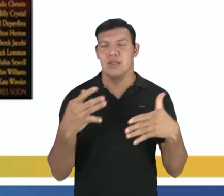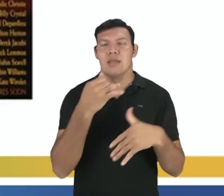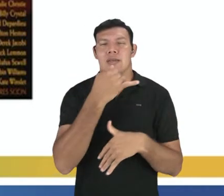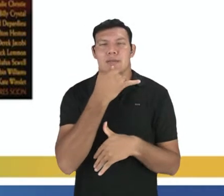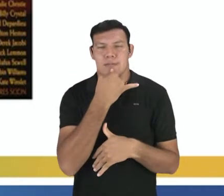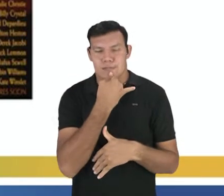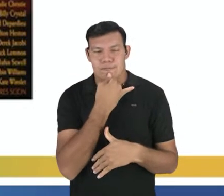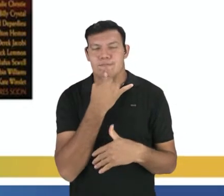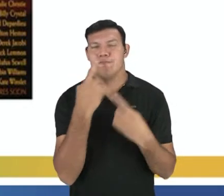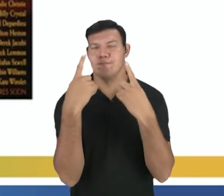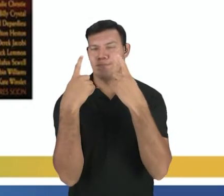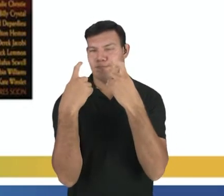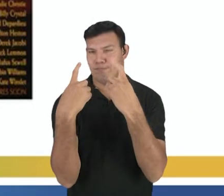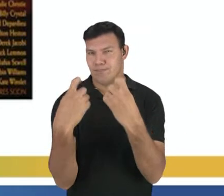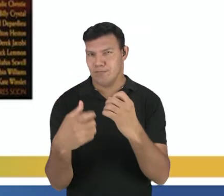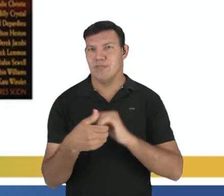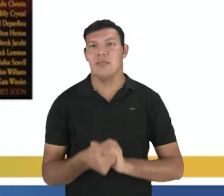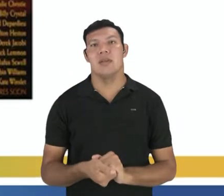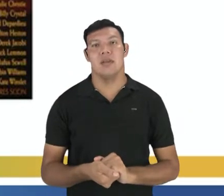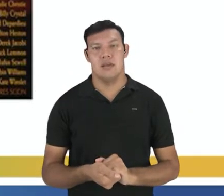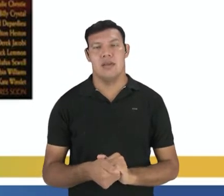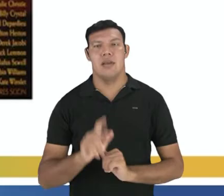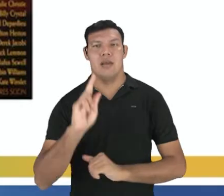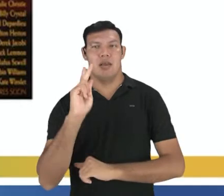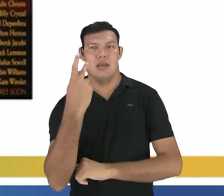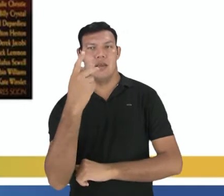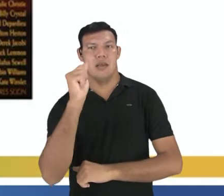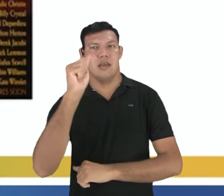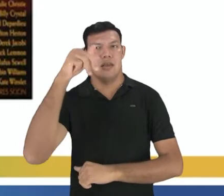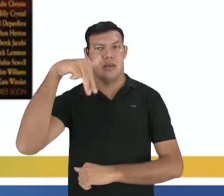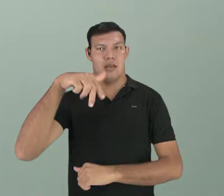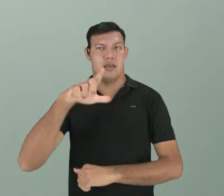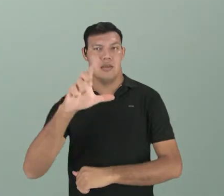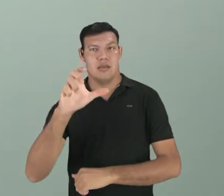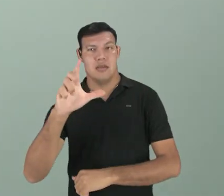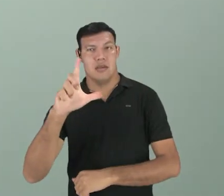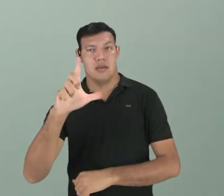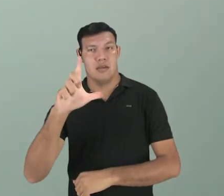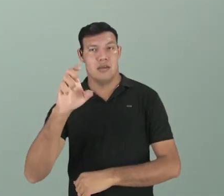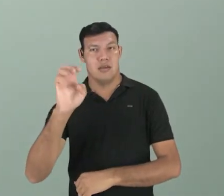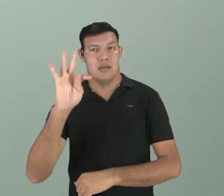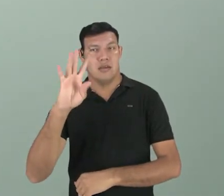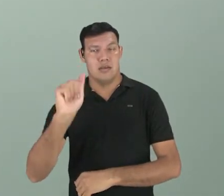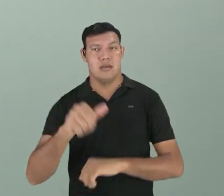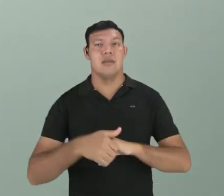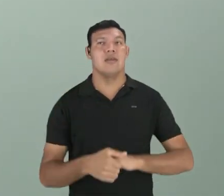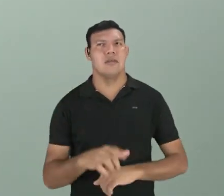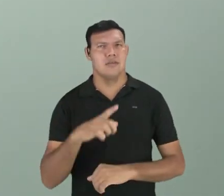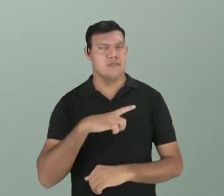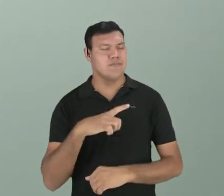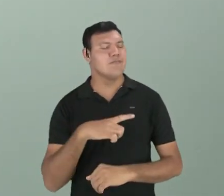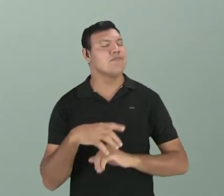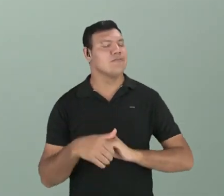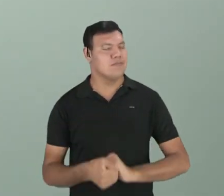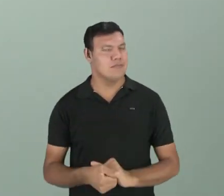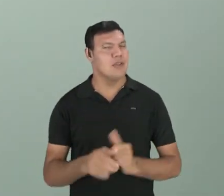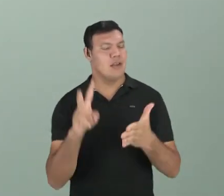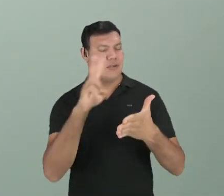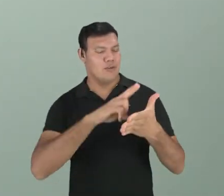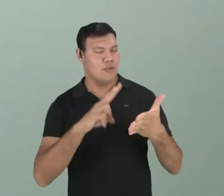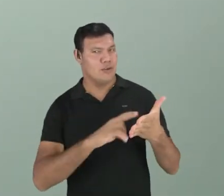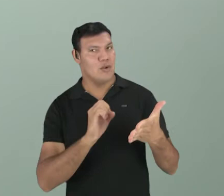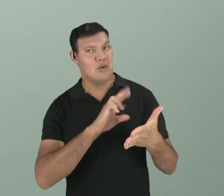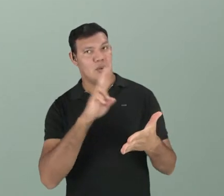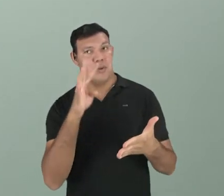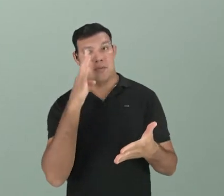também bastante interessante, e a gente tem Hamlet um pouco louco, também vale a pena ler ou